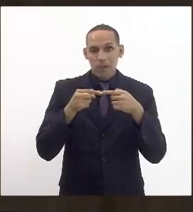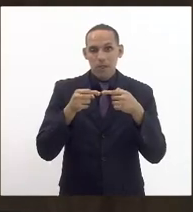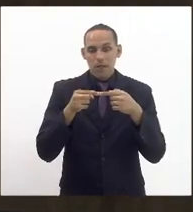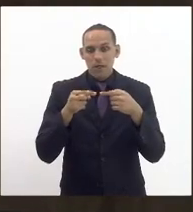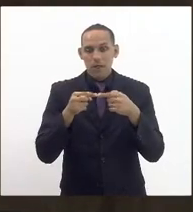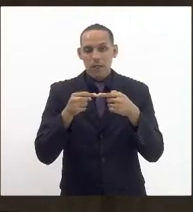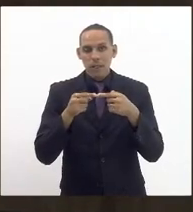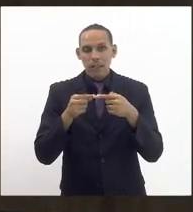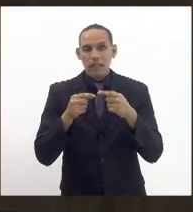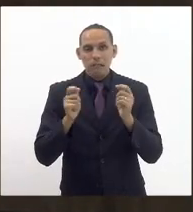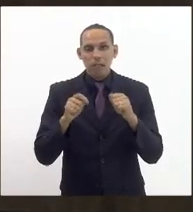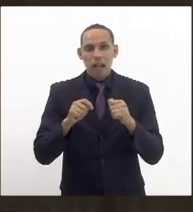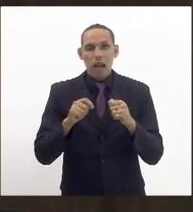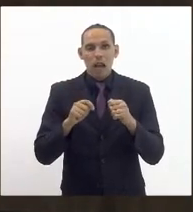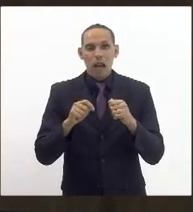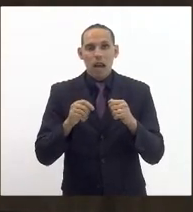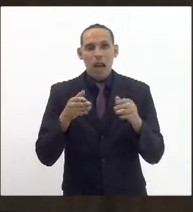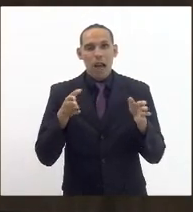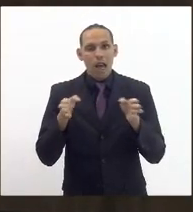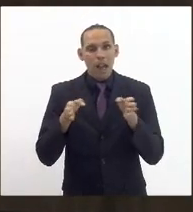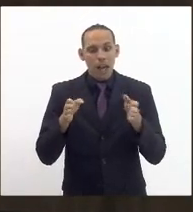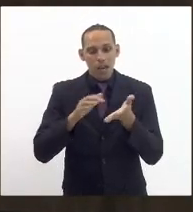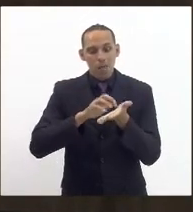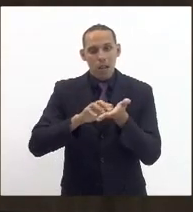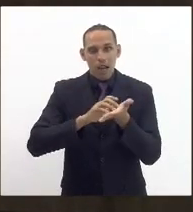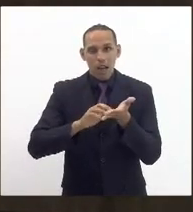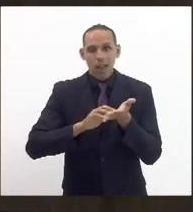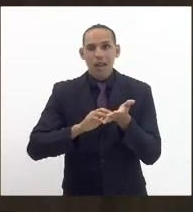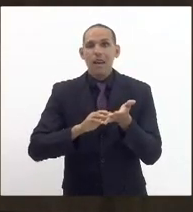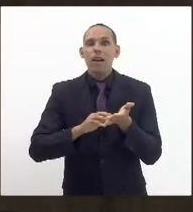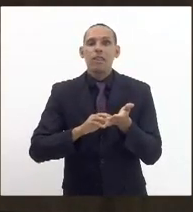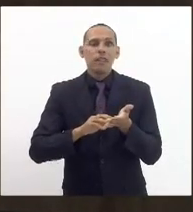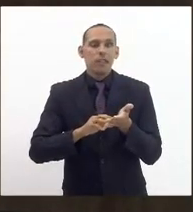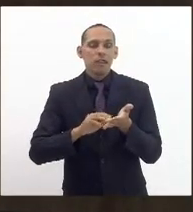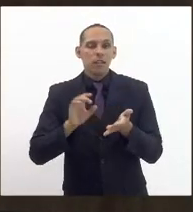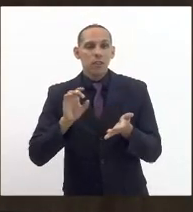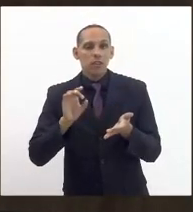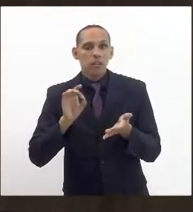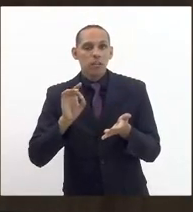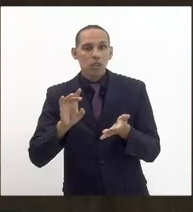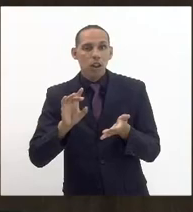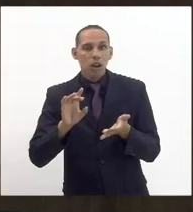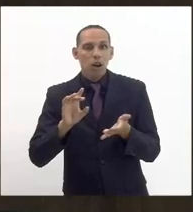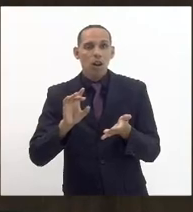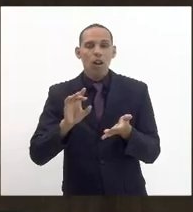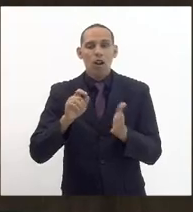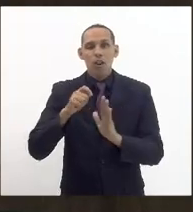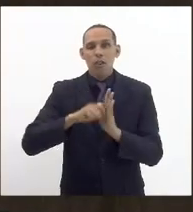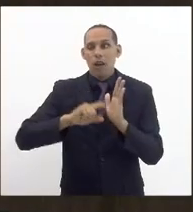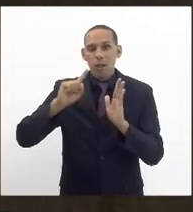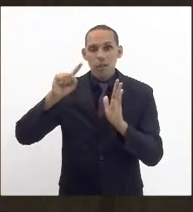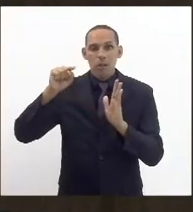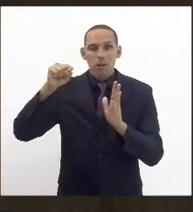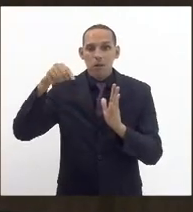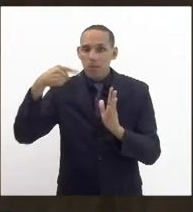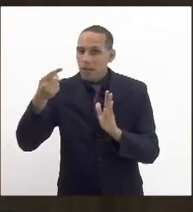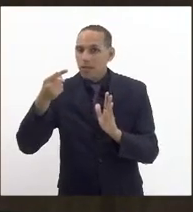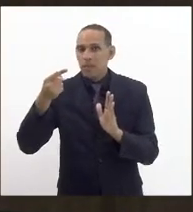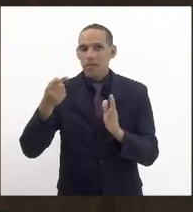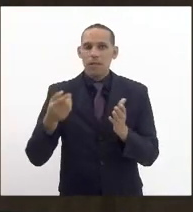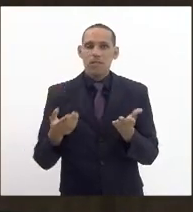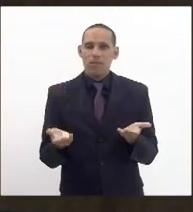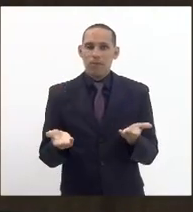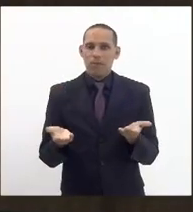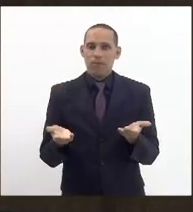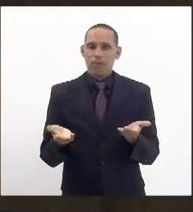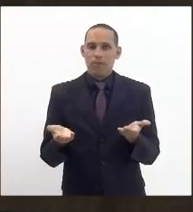essa possibilidade de acesso em braille só nos próximos contratos de concessão. Olha